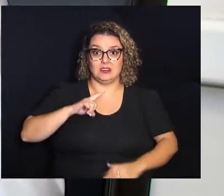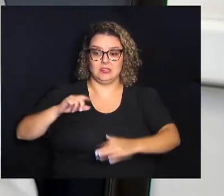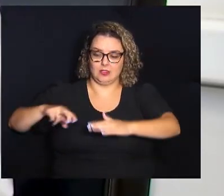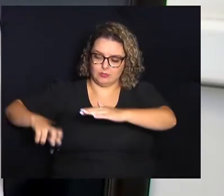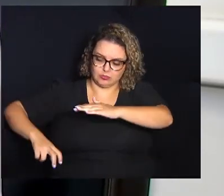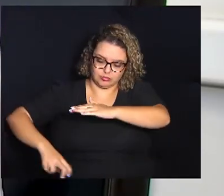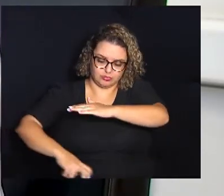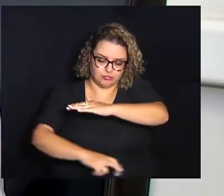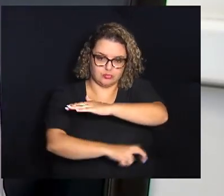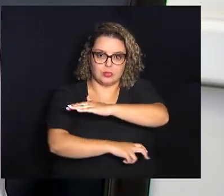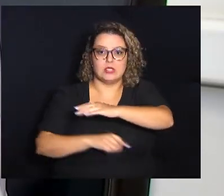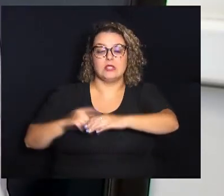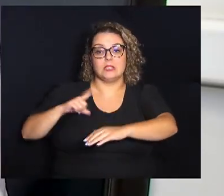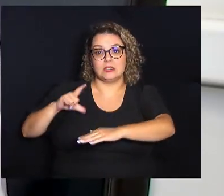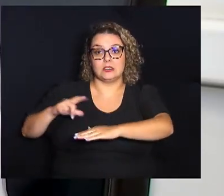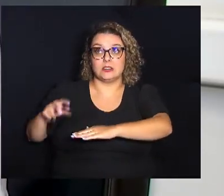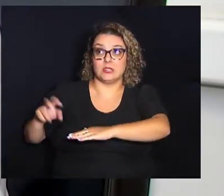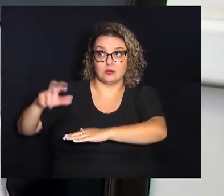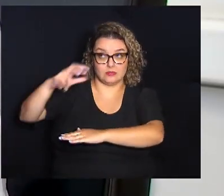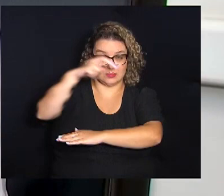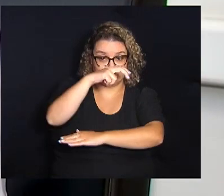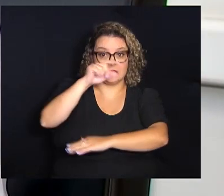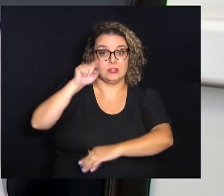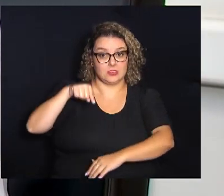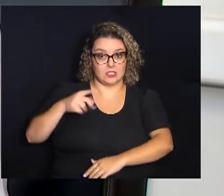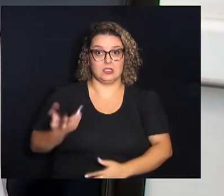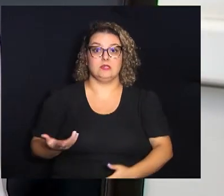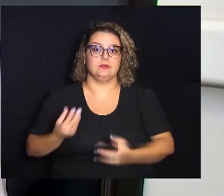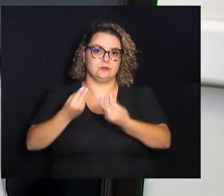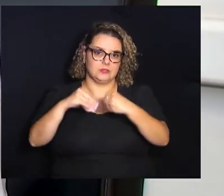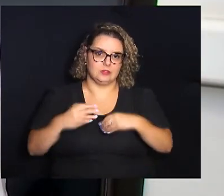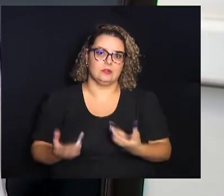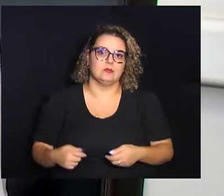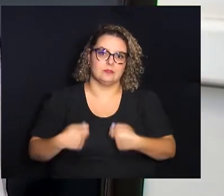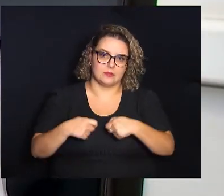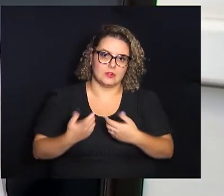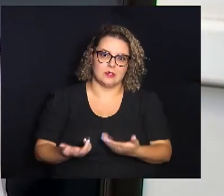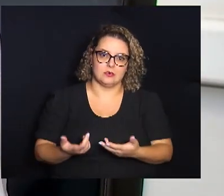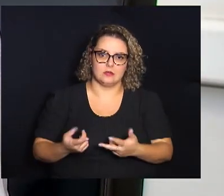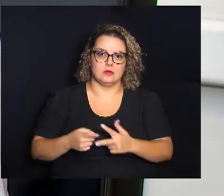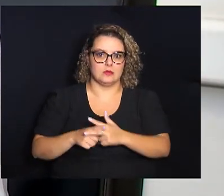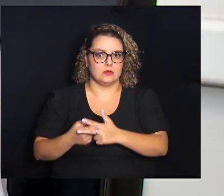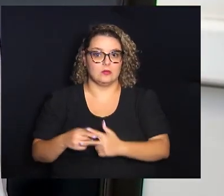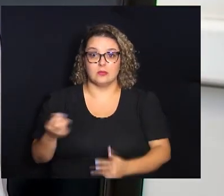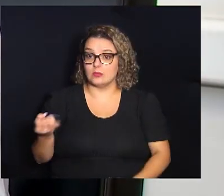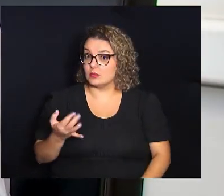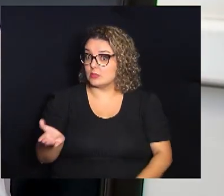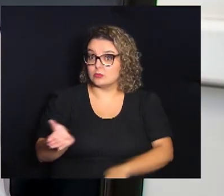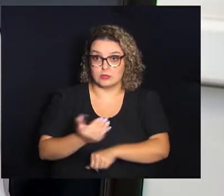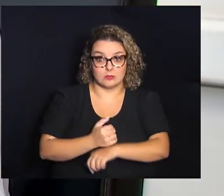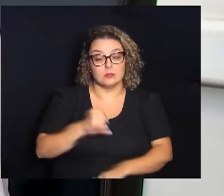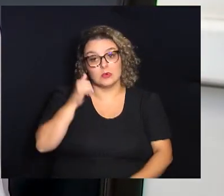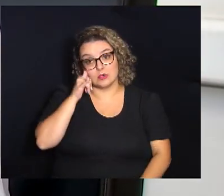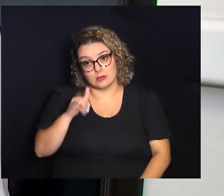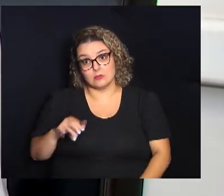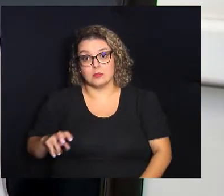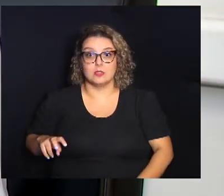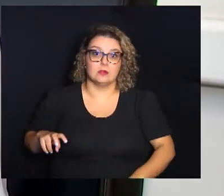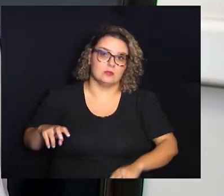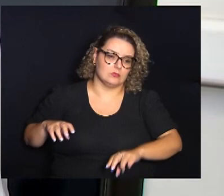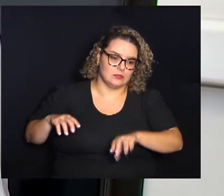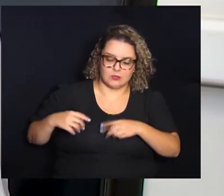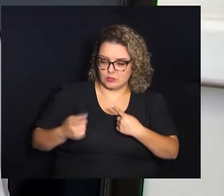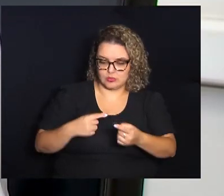as passagens aéreas. Essa é uma passagem aérea e precisa ser feito o reparo quanto antes para evitar, né, o atropelamento dos